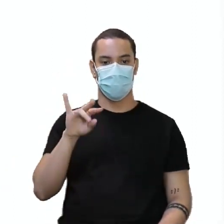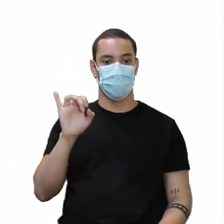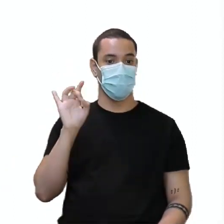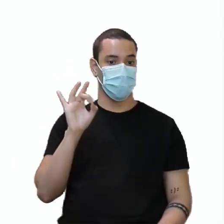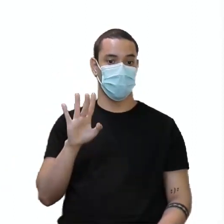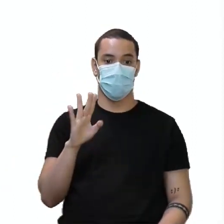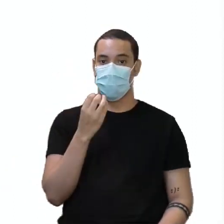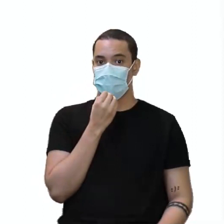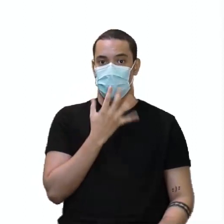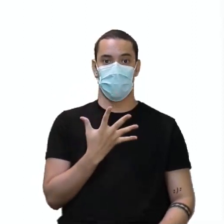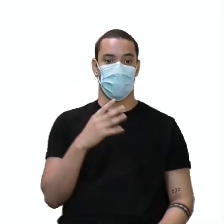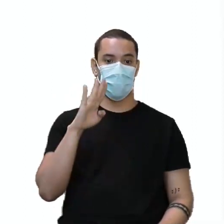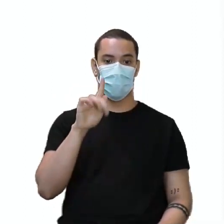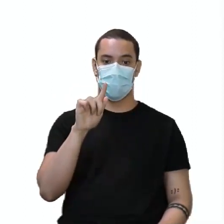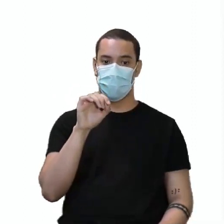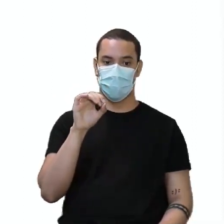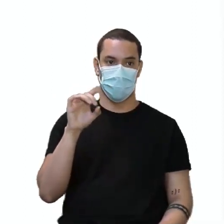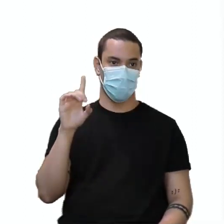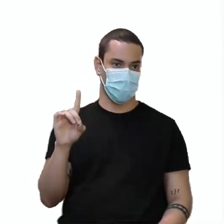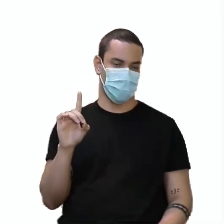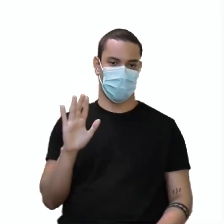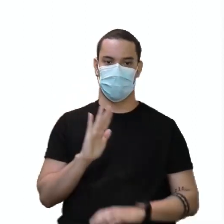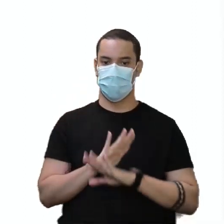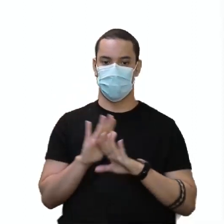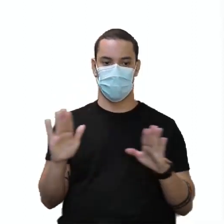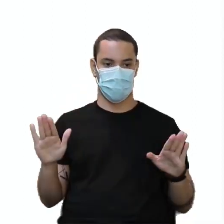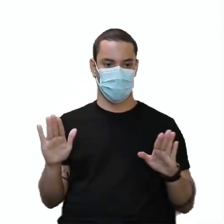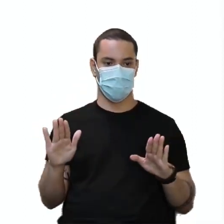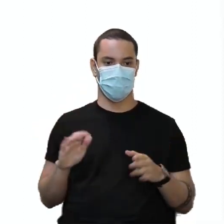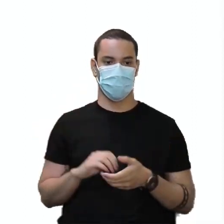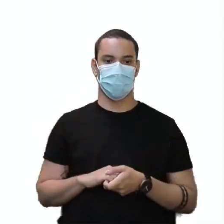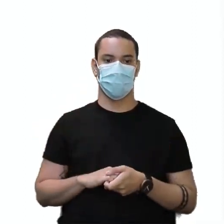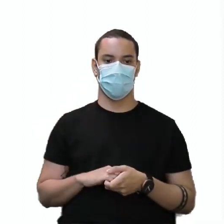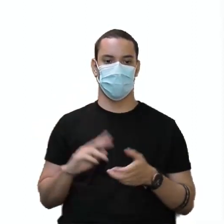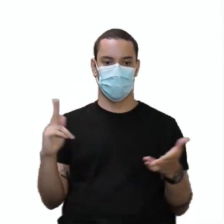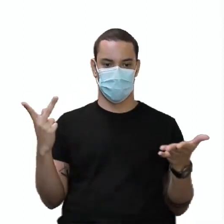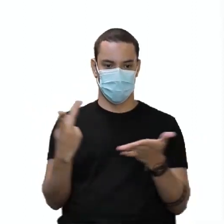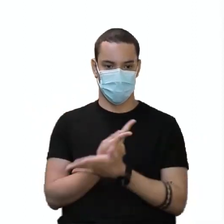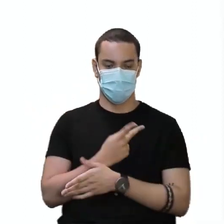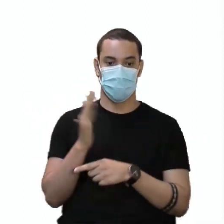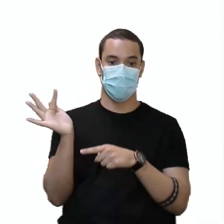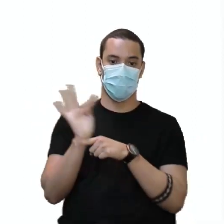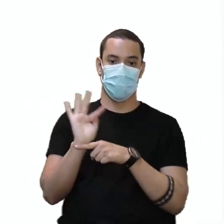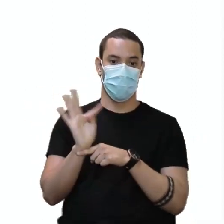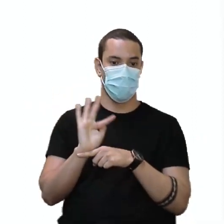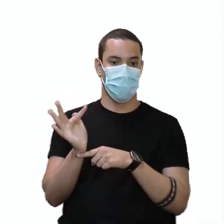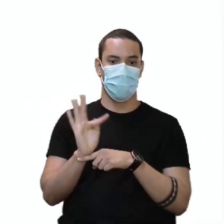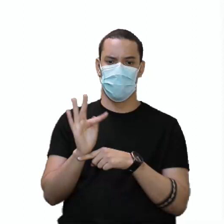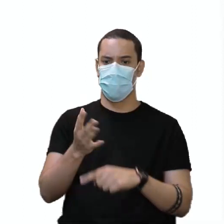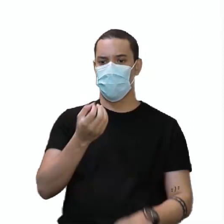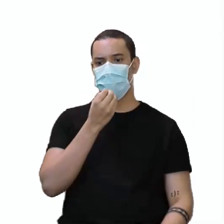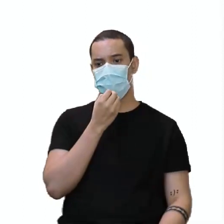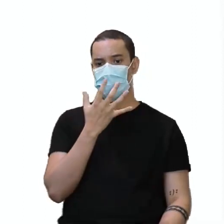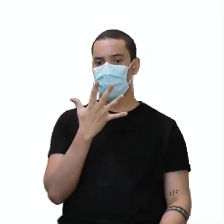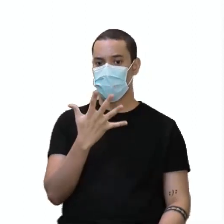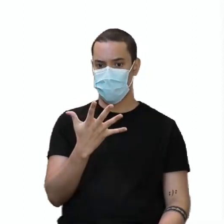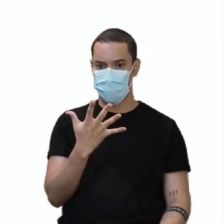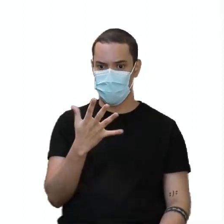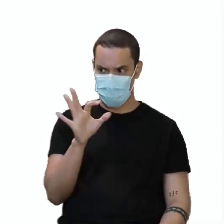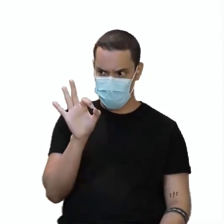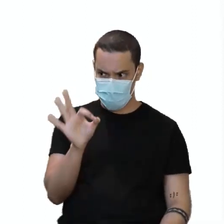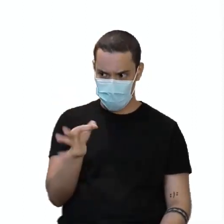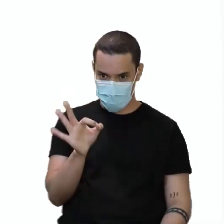good. Foi, there was passado. Foi um filme muito bom, não